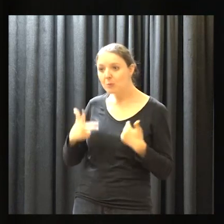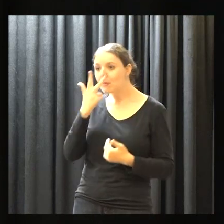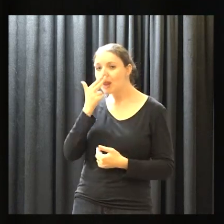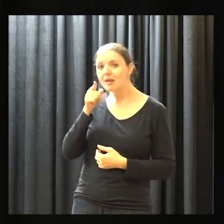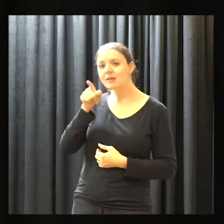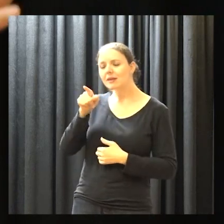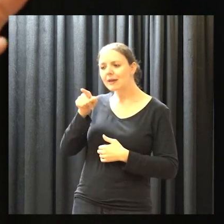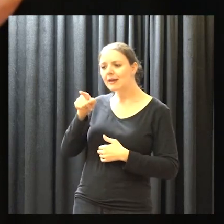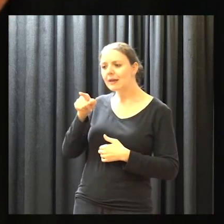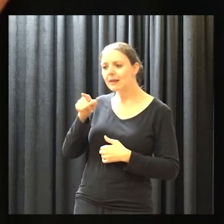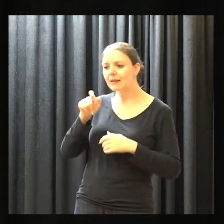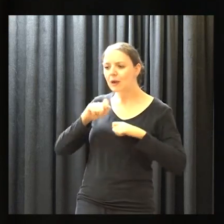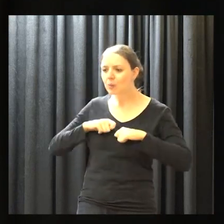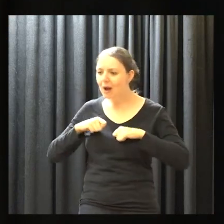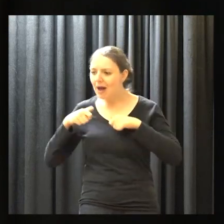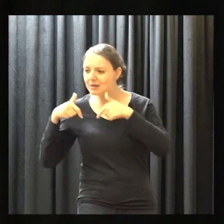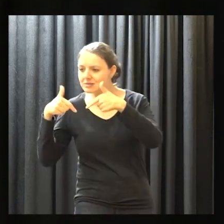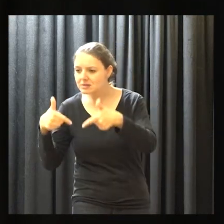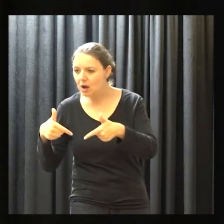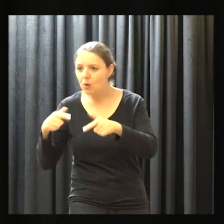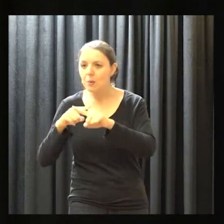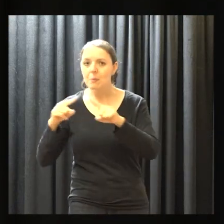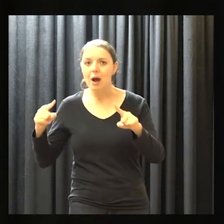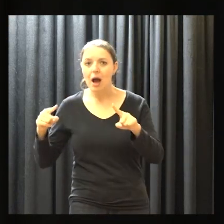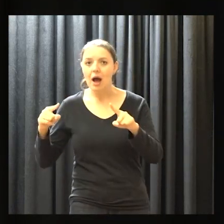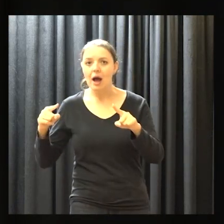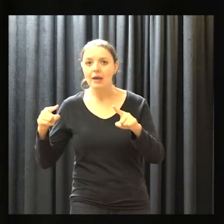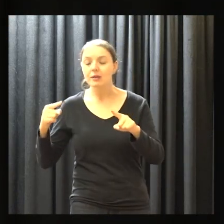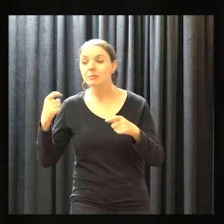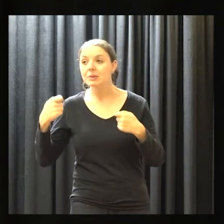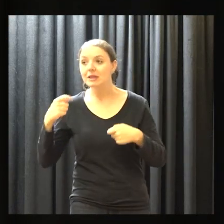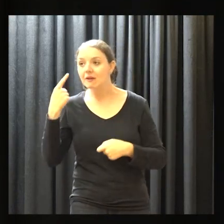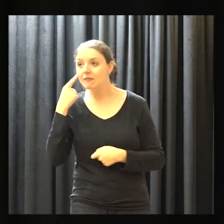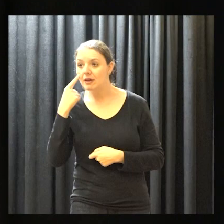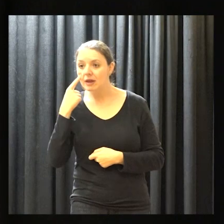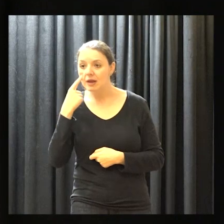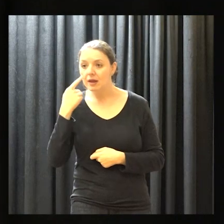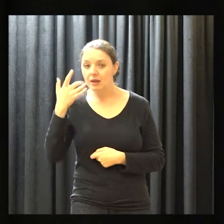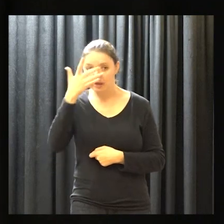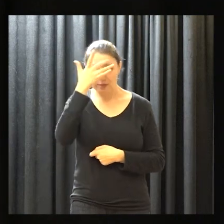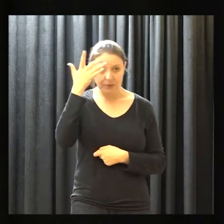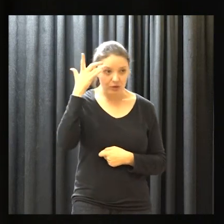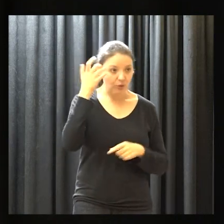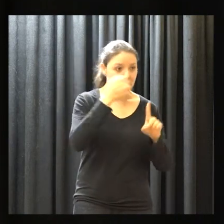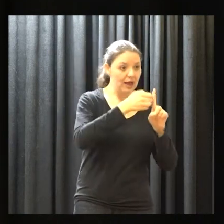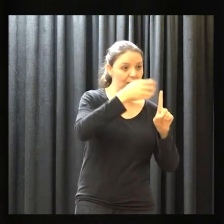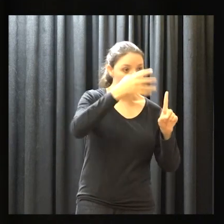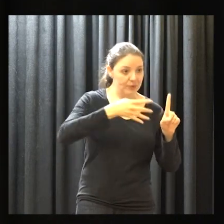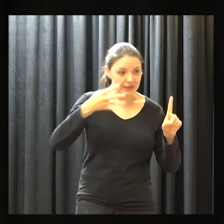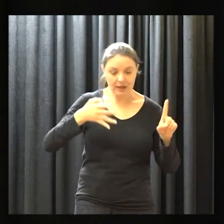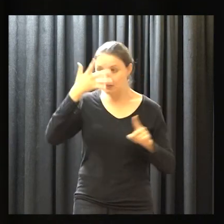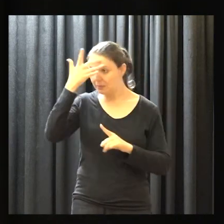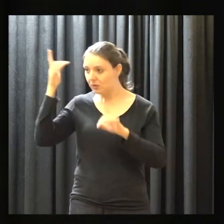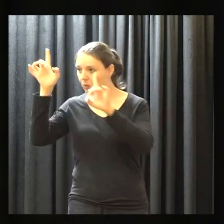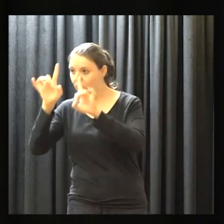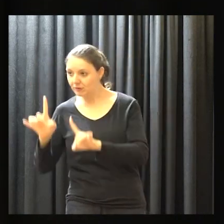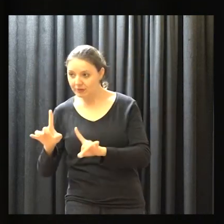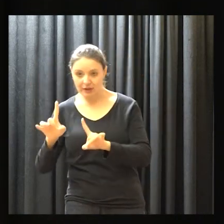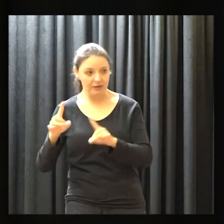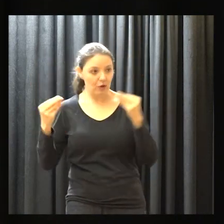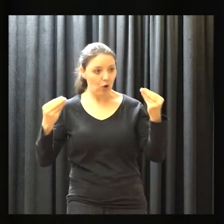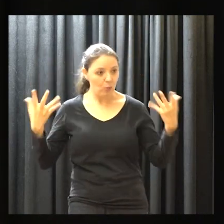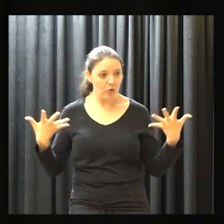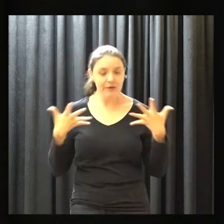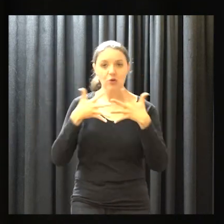uma coalição entre LGBT e pessoas com deficiência. Tá? Então, isso vale a gente pensar quando